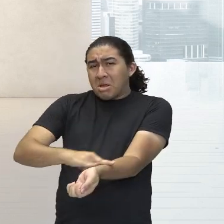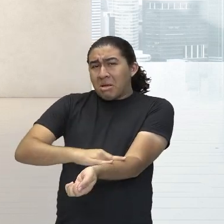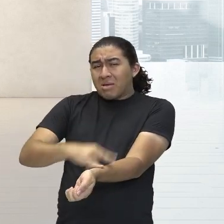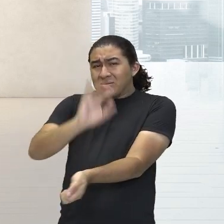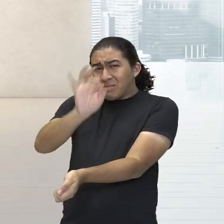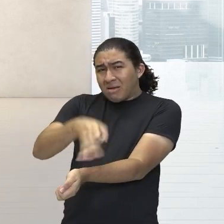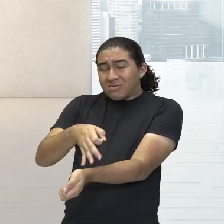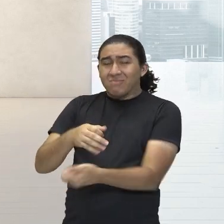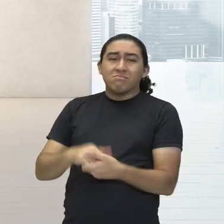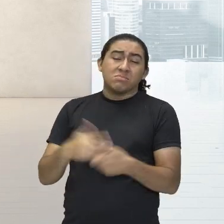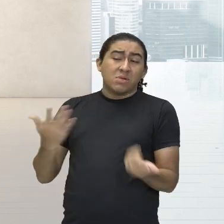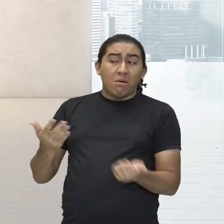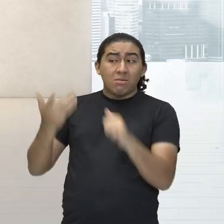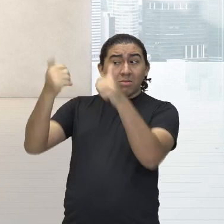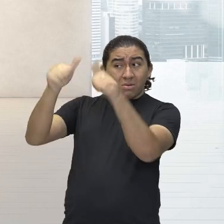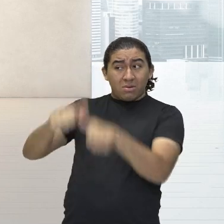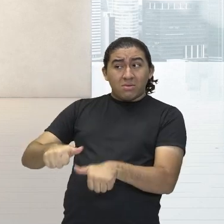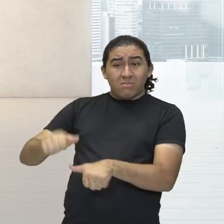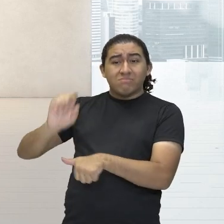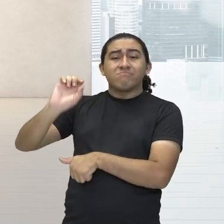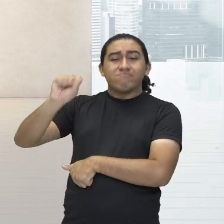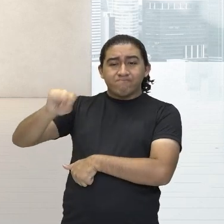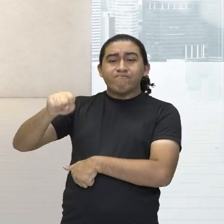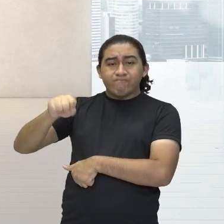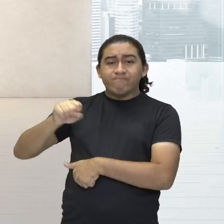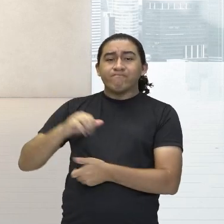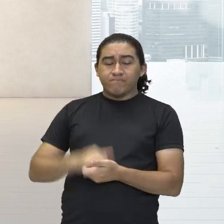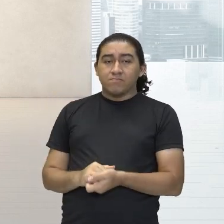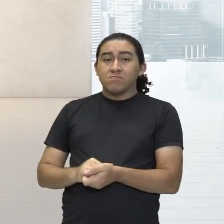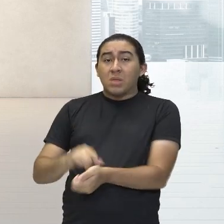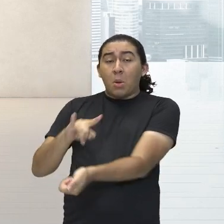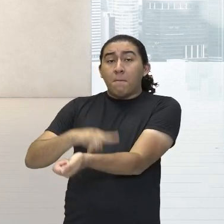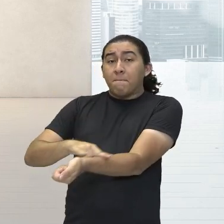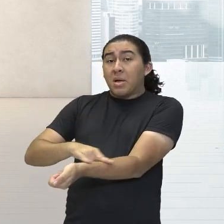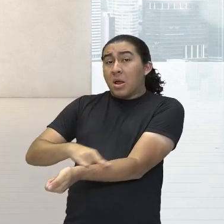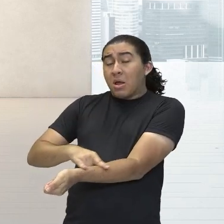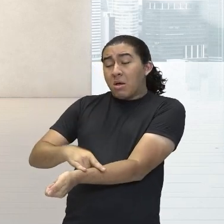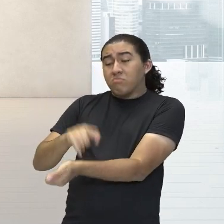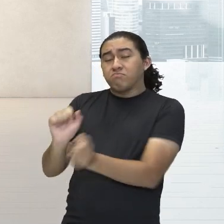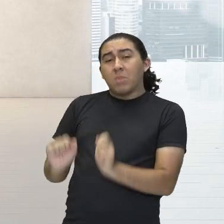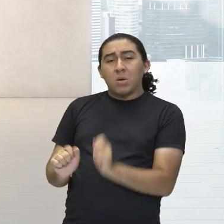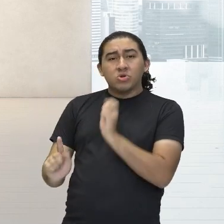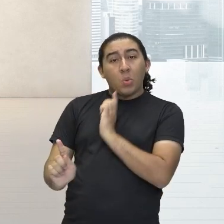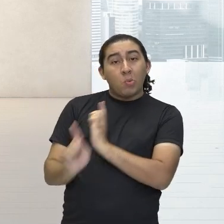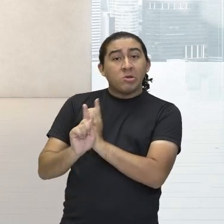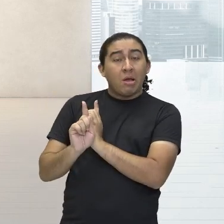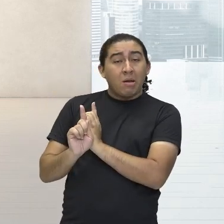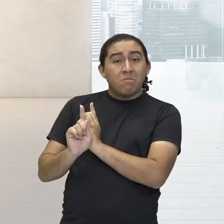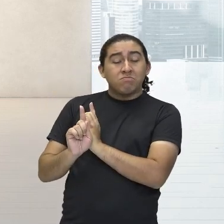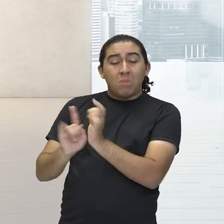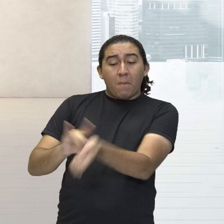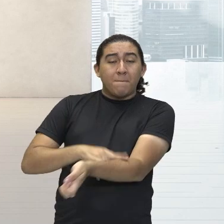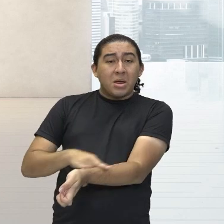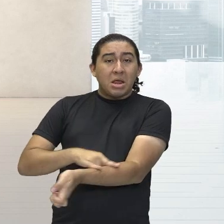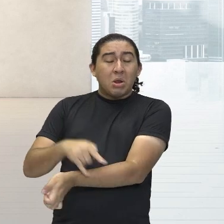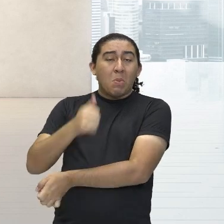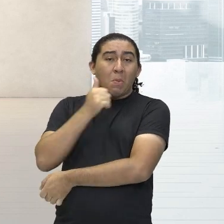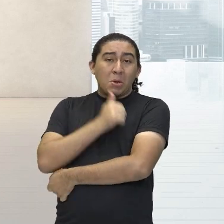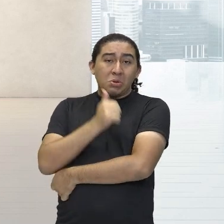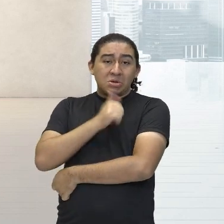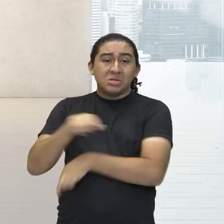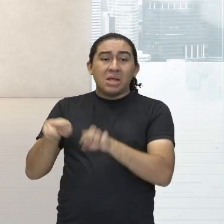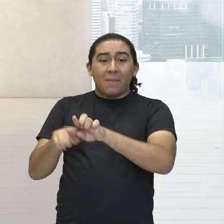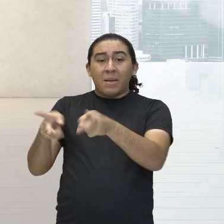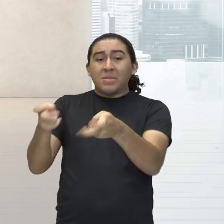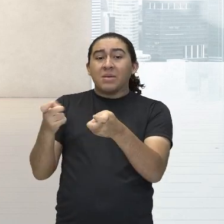E realmente é um mictório. Percebam que é um mictório que você pode encontrar em banheiros masculinos e percebam que ele foi virado